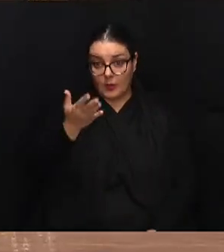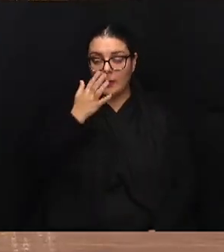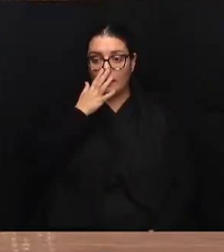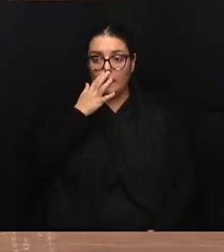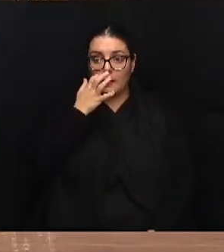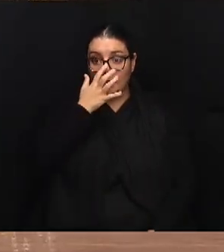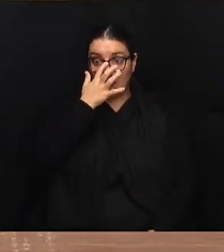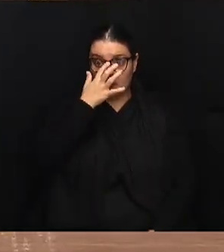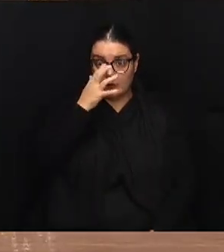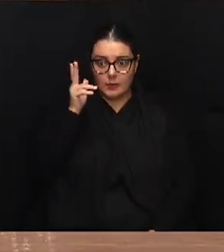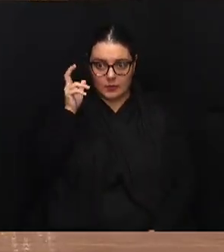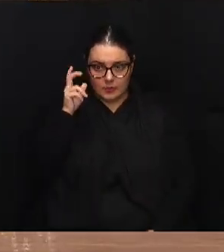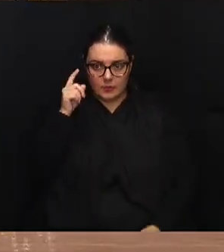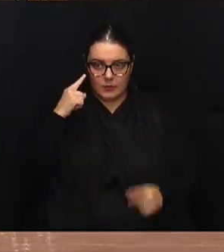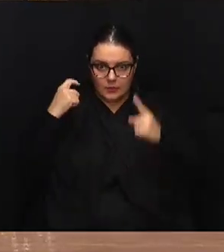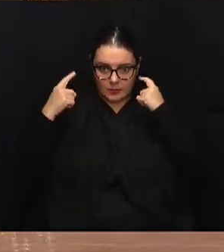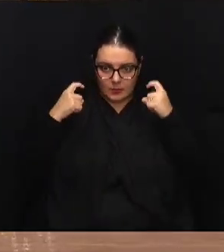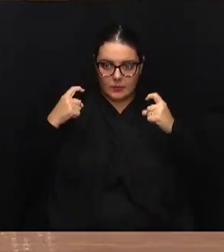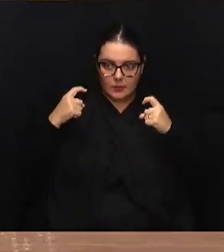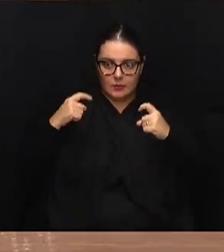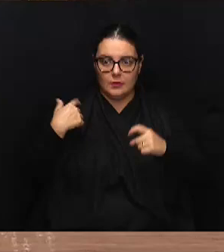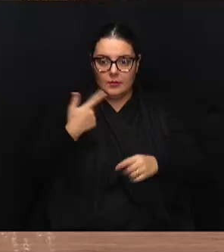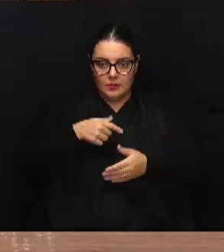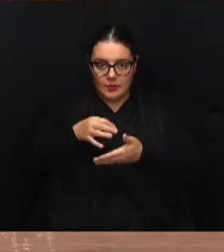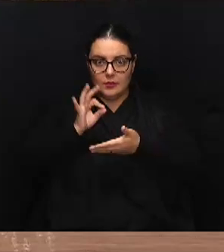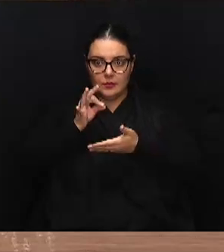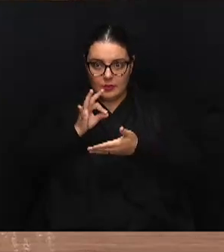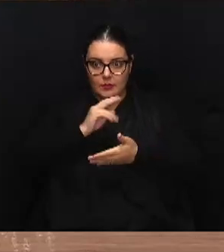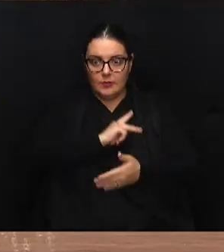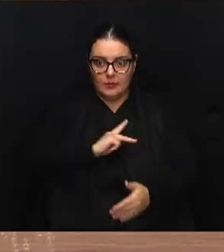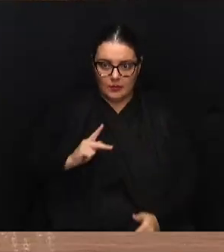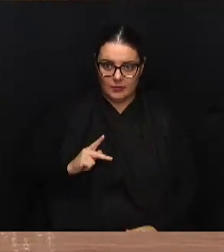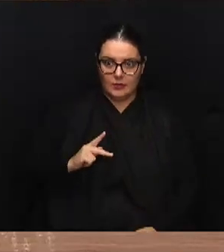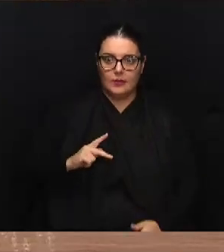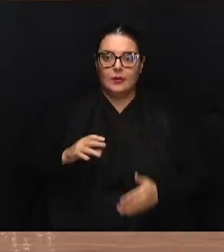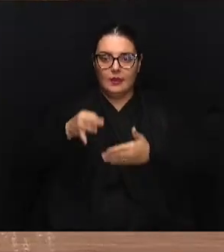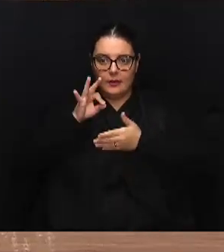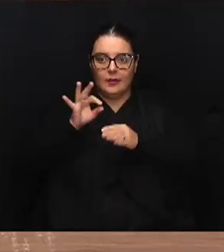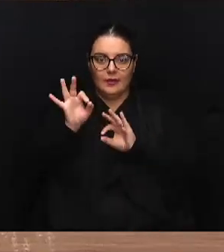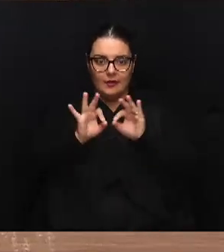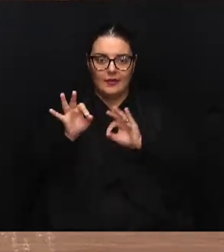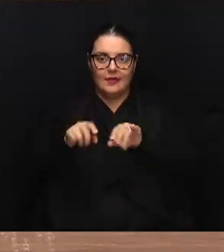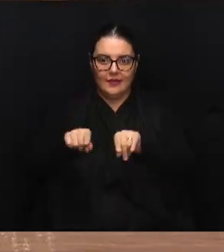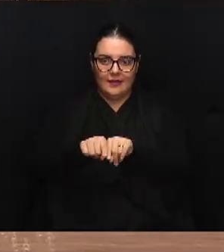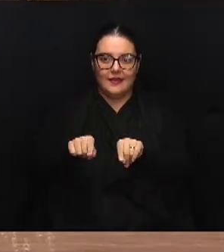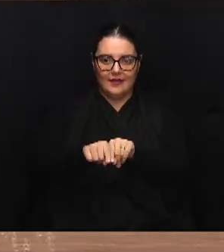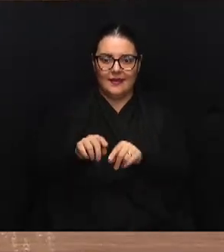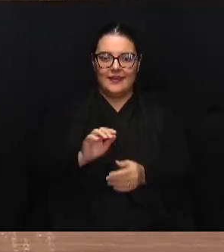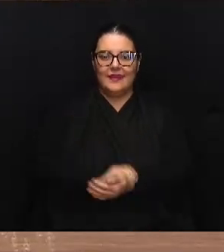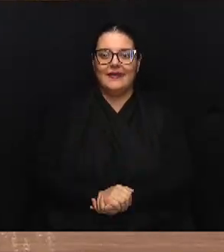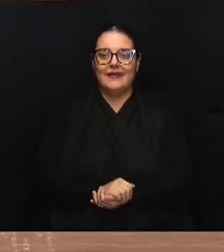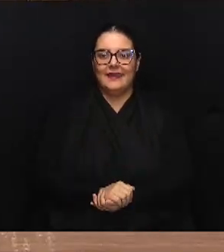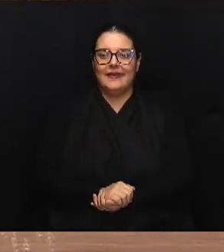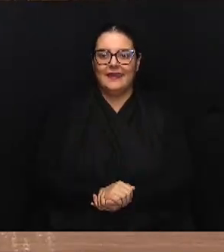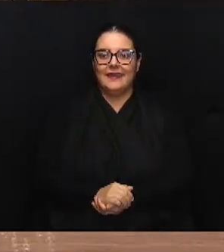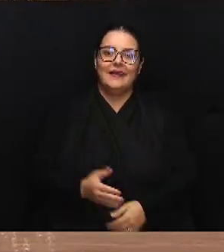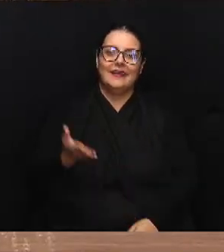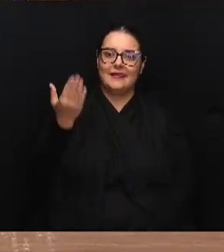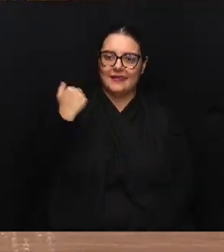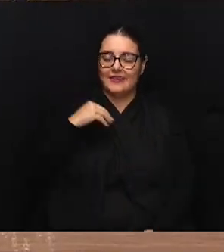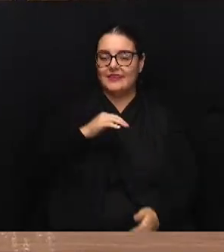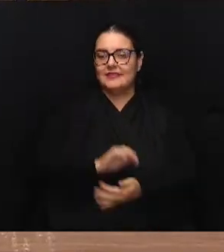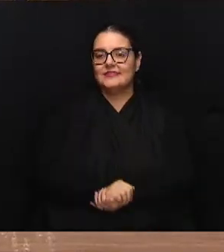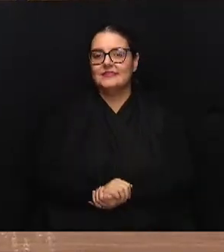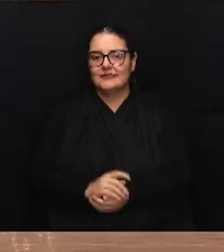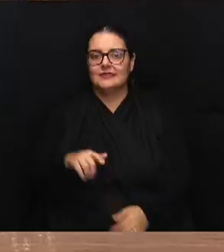aí ouviu um barulhinho diferente, olha, a gente está no Café com o Presidente, tem café saindo aqui por enquanto também, hein, gente? Olha, vamos lá, ainda a